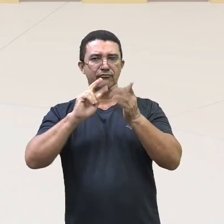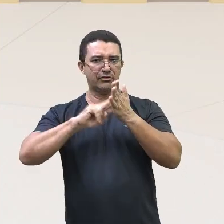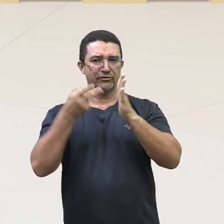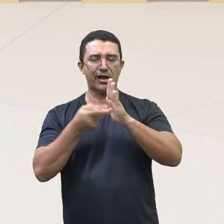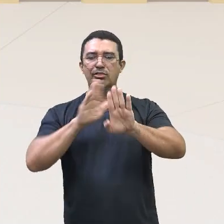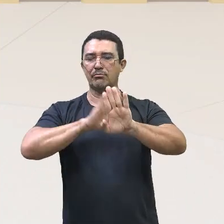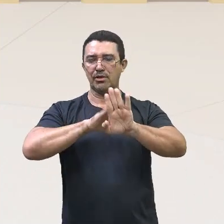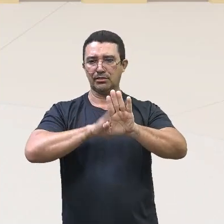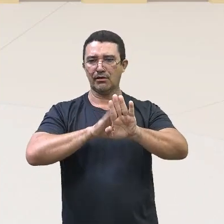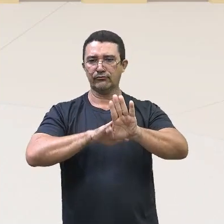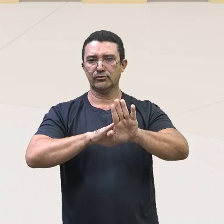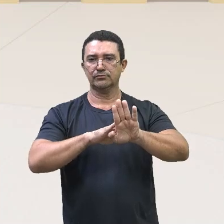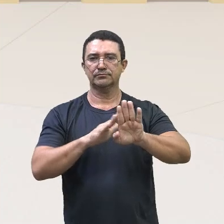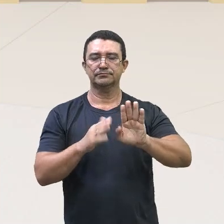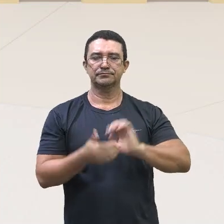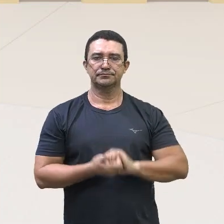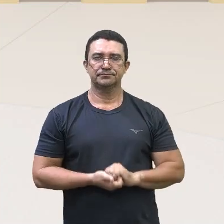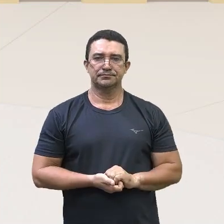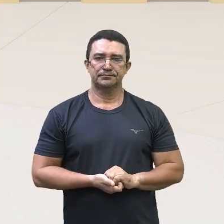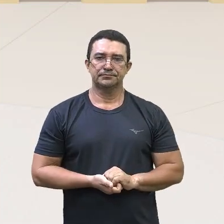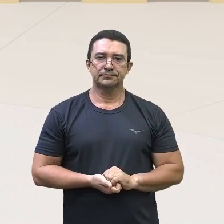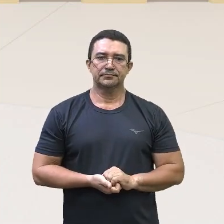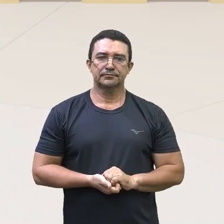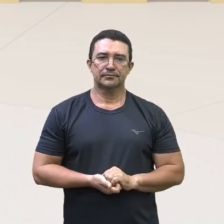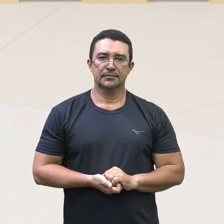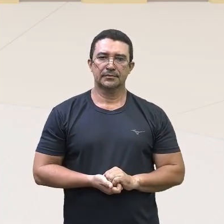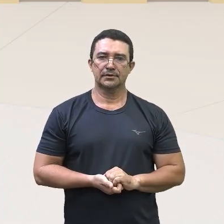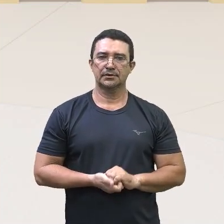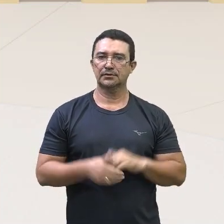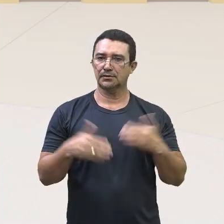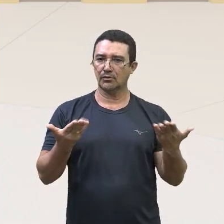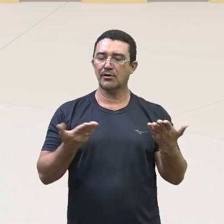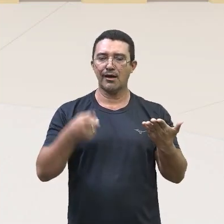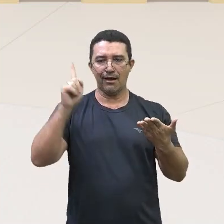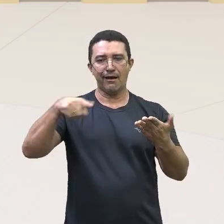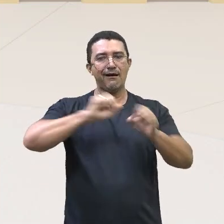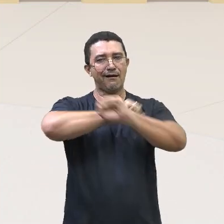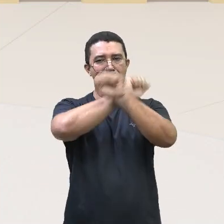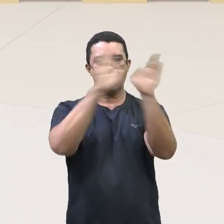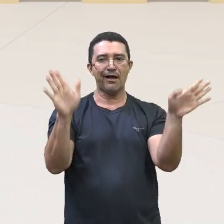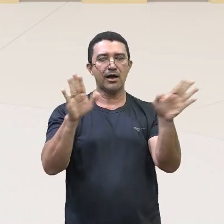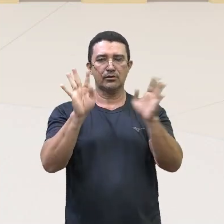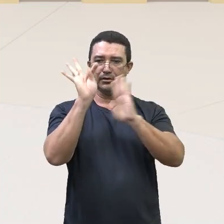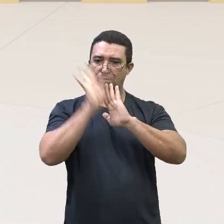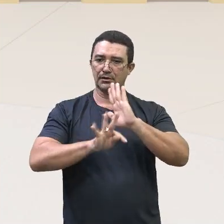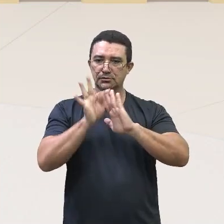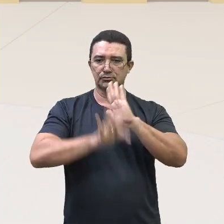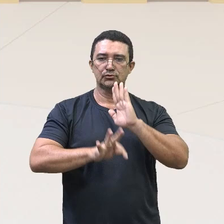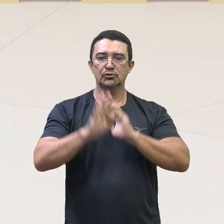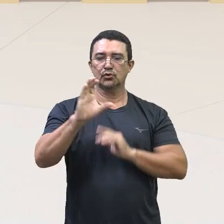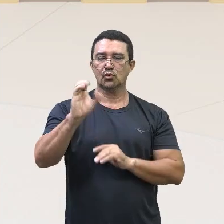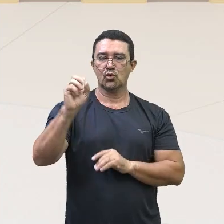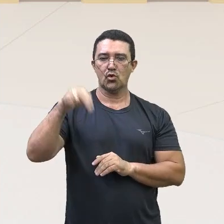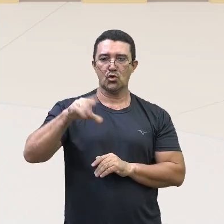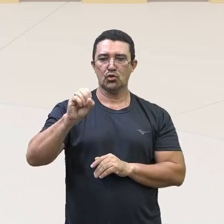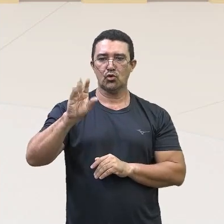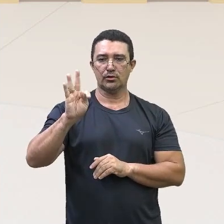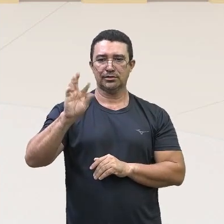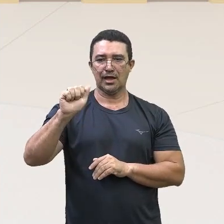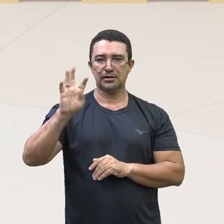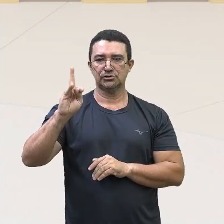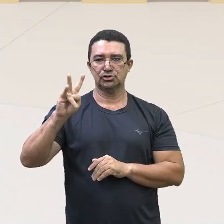fala realmente pelos cotovelos, Não fala, e é um exemplo de conotativo, né? Bem claro, assim, que deixa bem evidente. Isso mesmo, aquela pessoa que fala, mas não faz